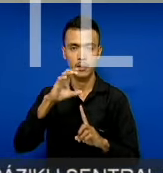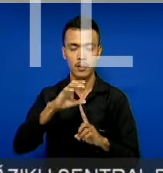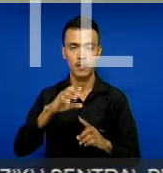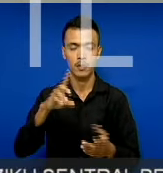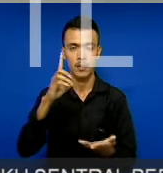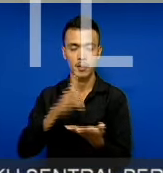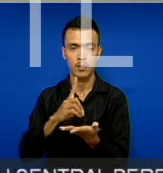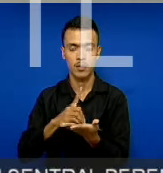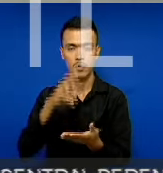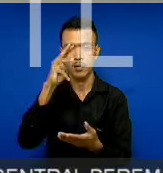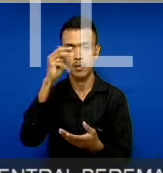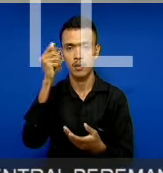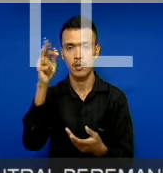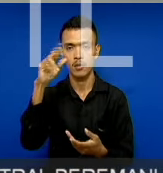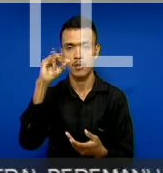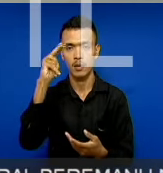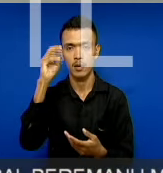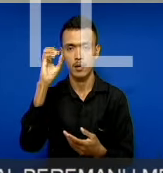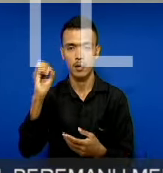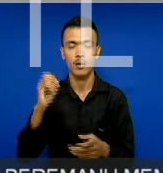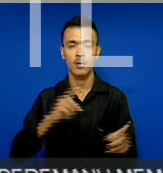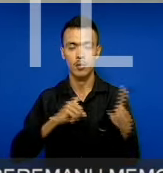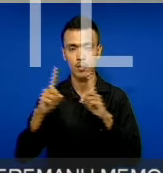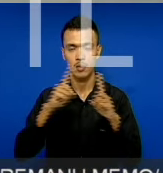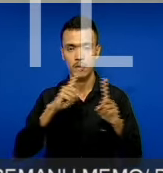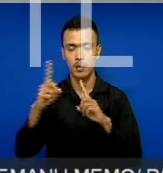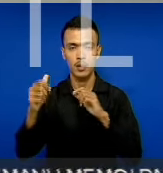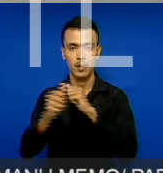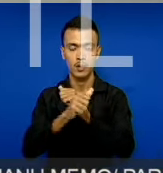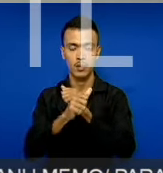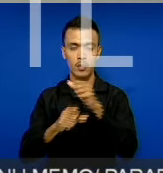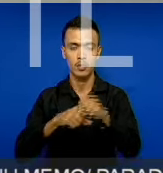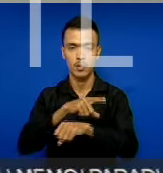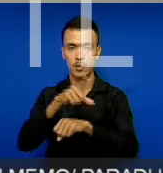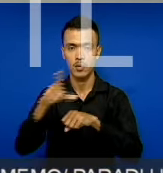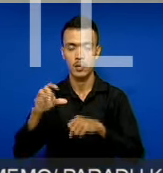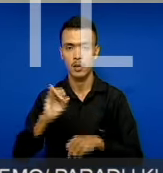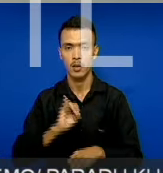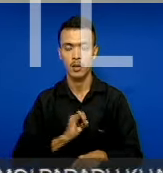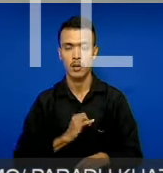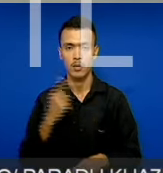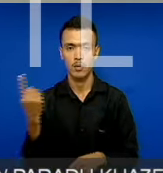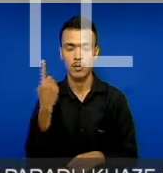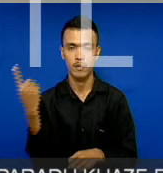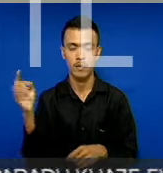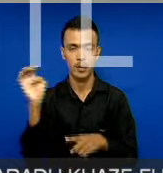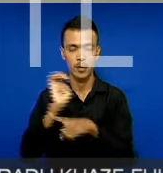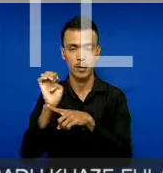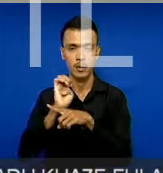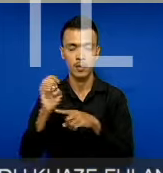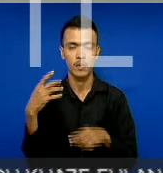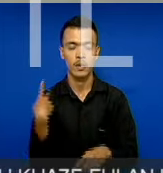doutor Mariano correna e assunto social alba parte economia né am relata